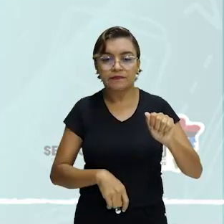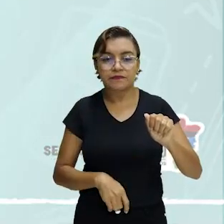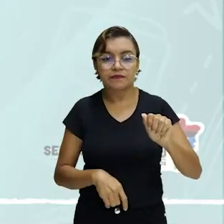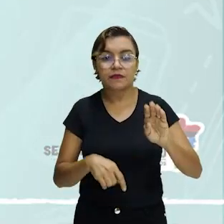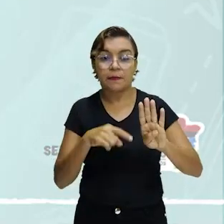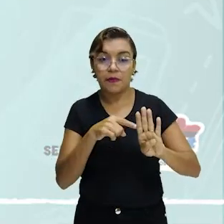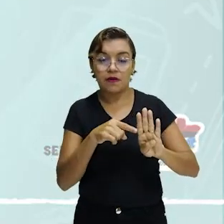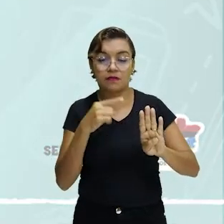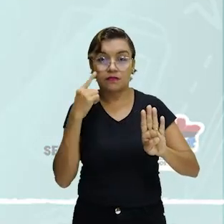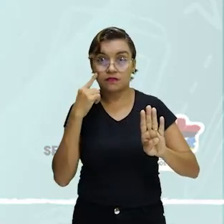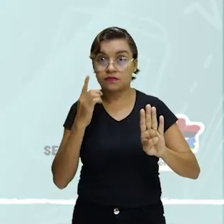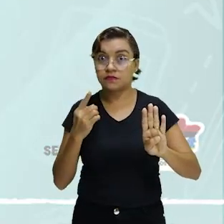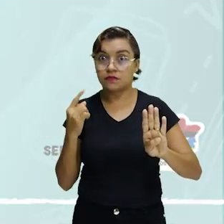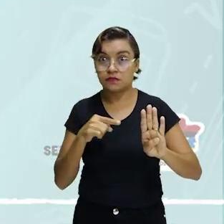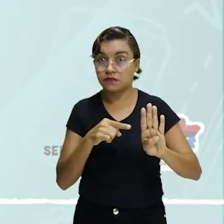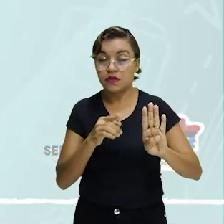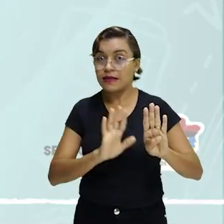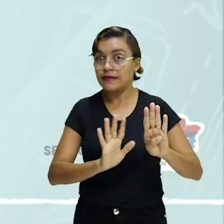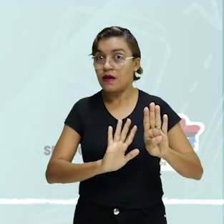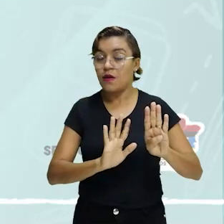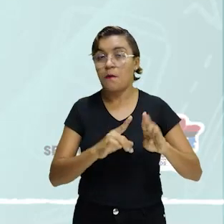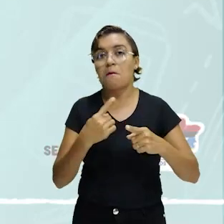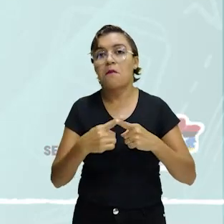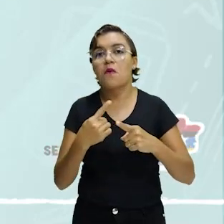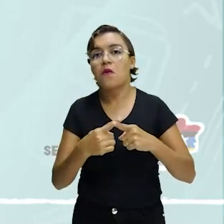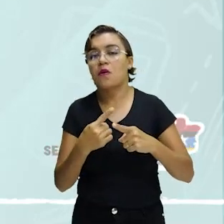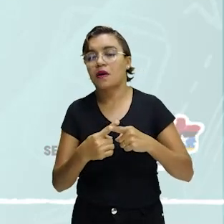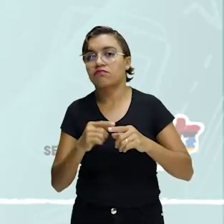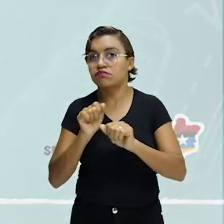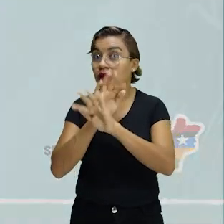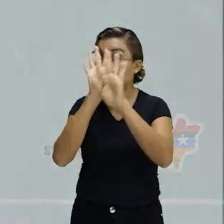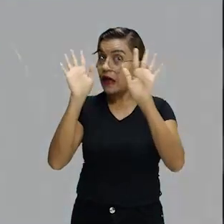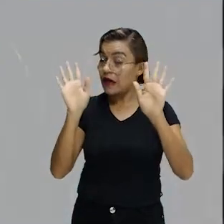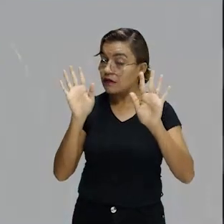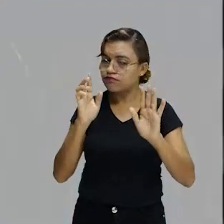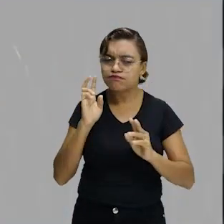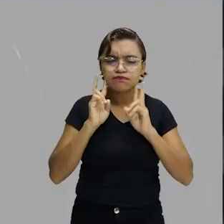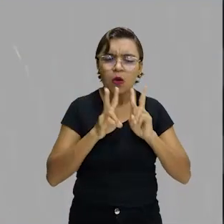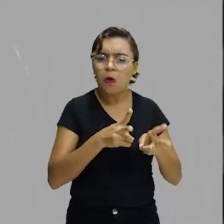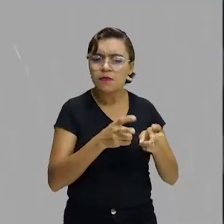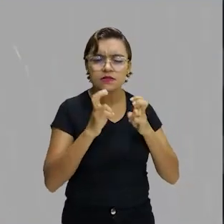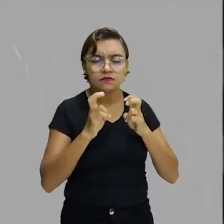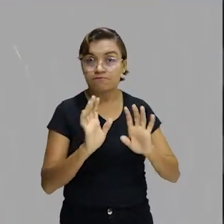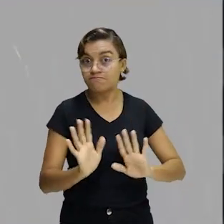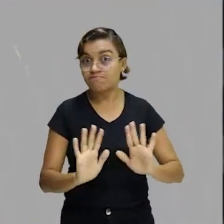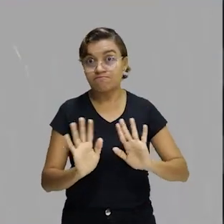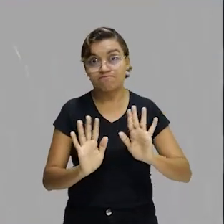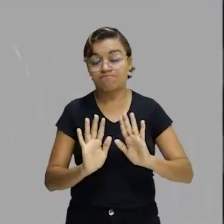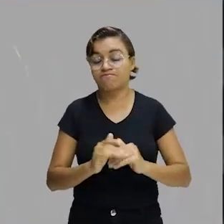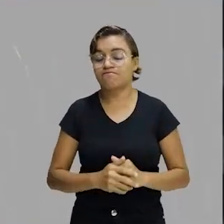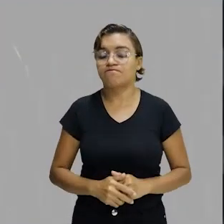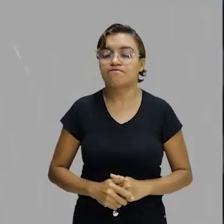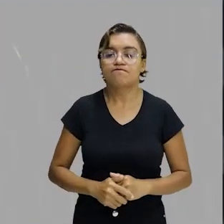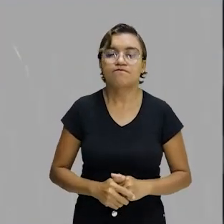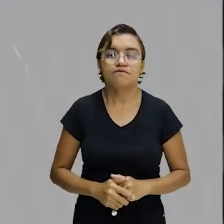sendo colocada aqui. Pelo menos de forma latente, clara, não é. E nem necessariamente está